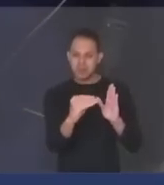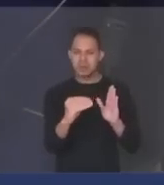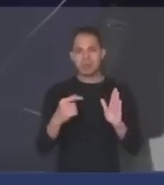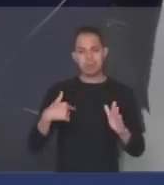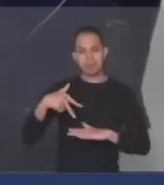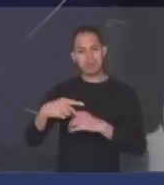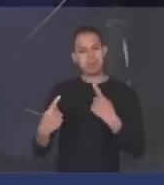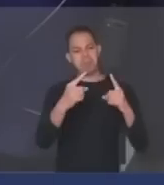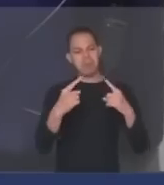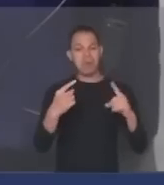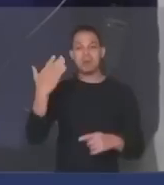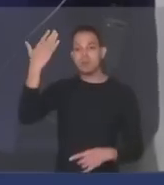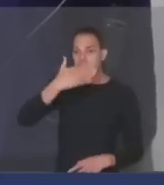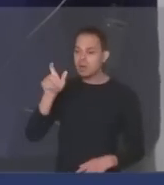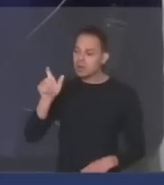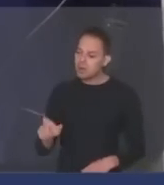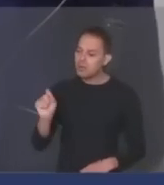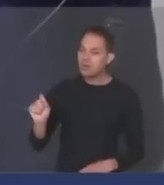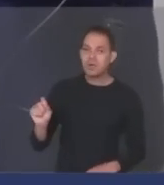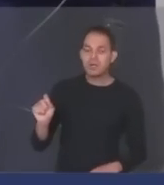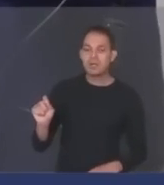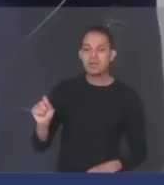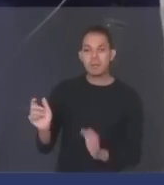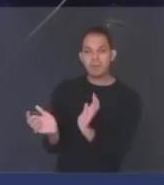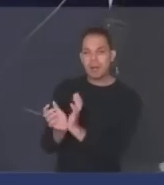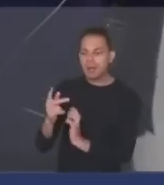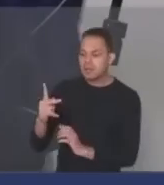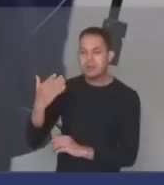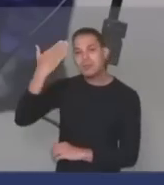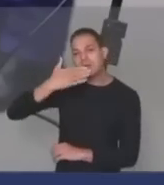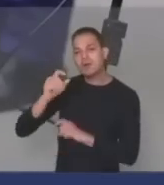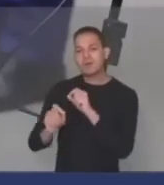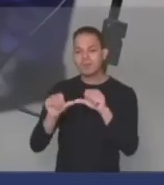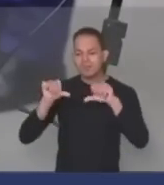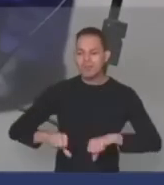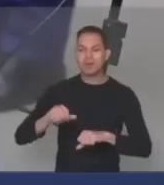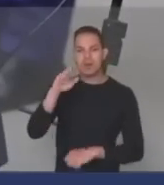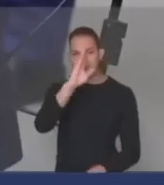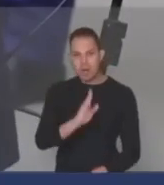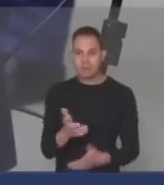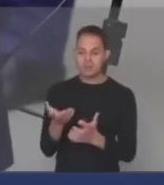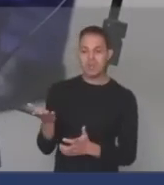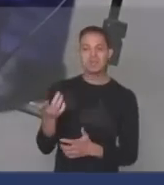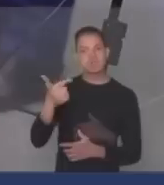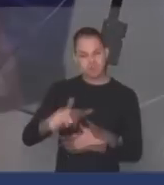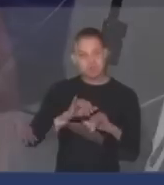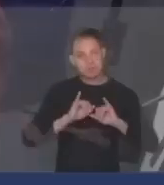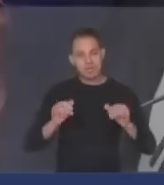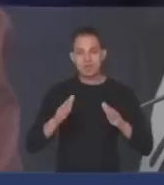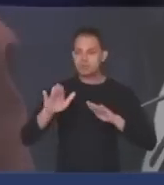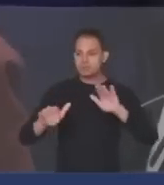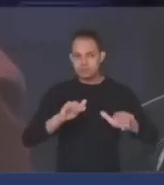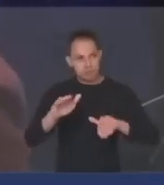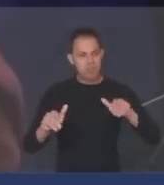viva de que esse parlamentar e esta bancada está buscando piorar a situação desse país. Eu convido mais uma vez, bora trabalhar. Que